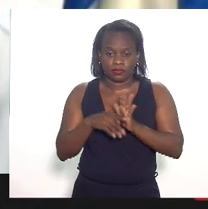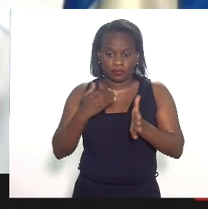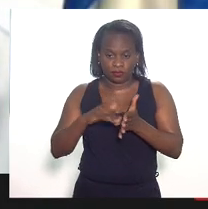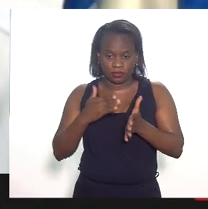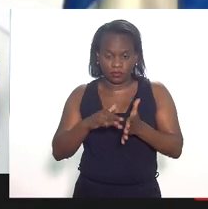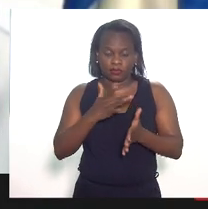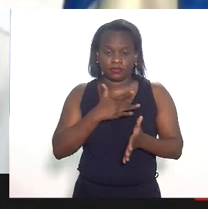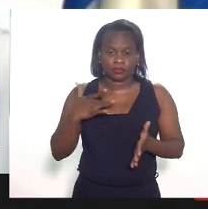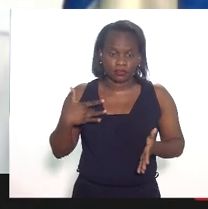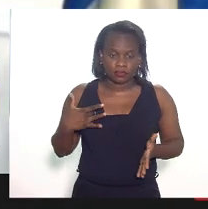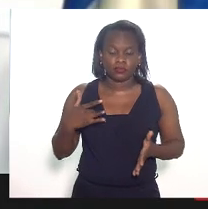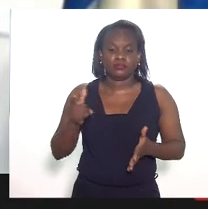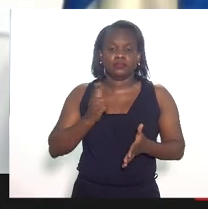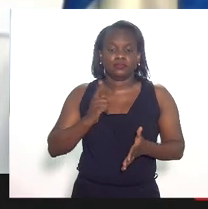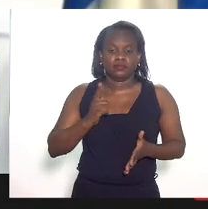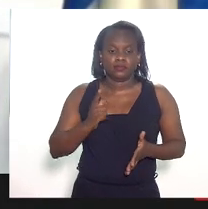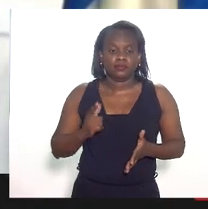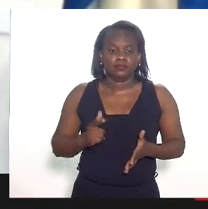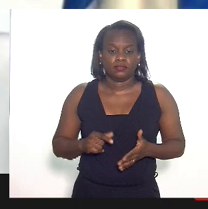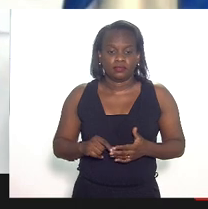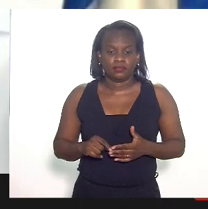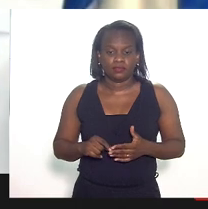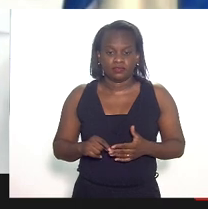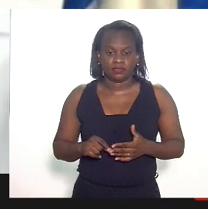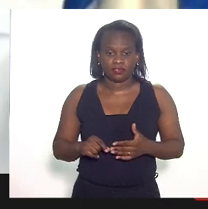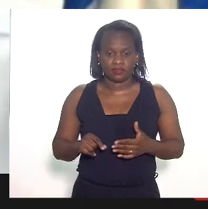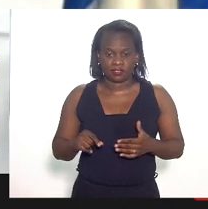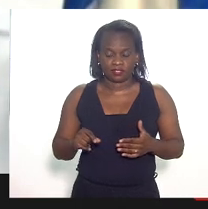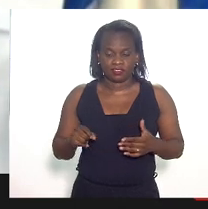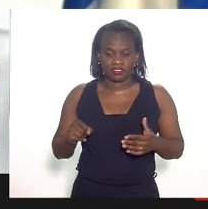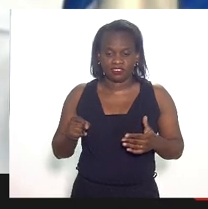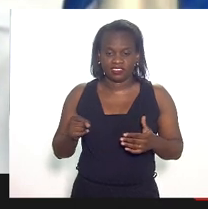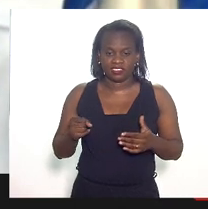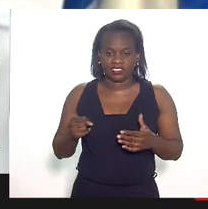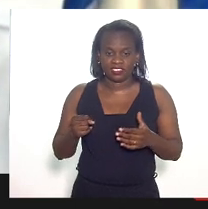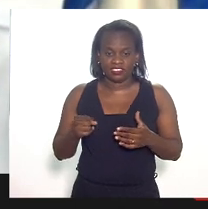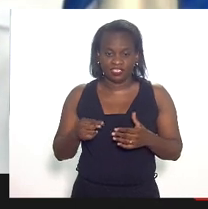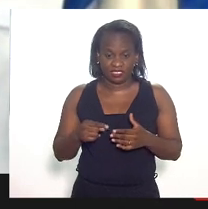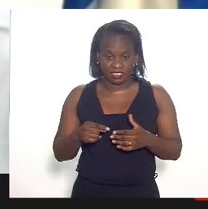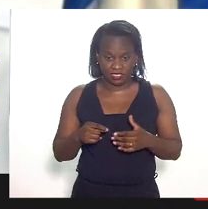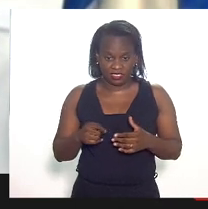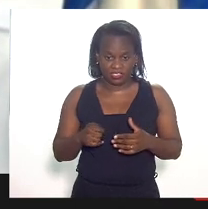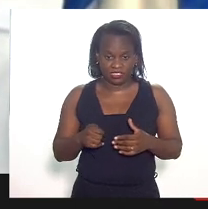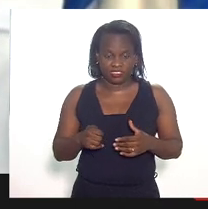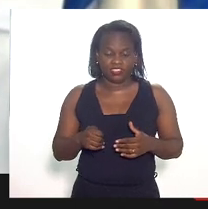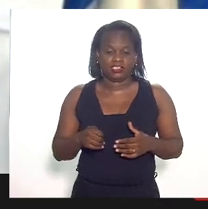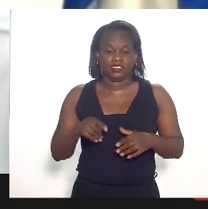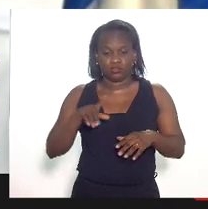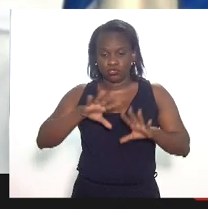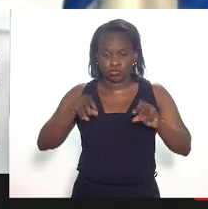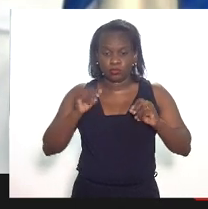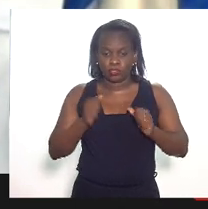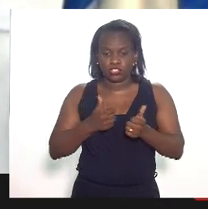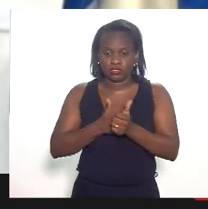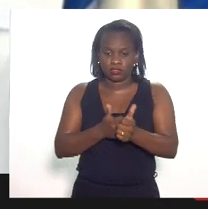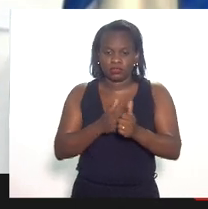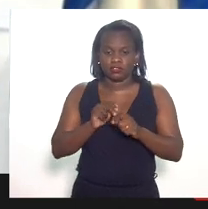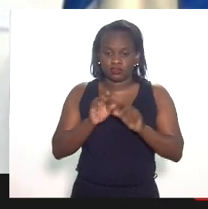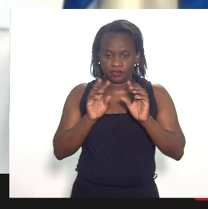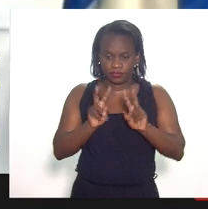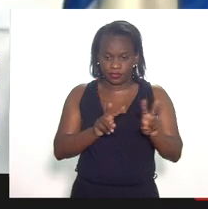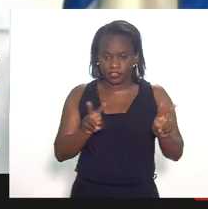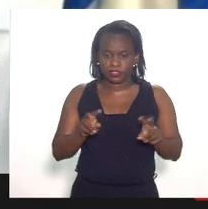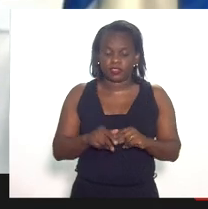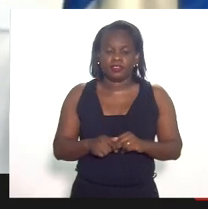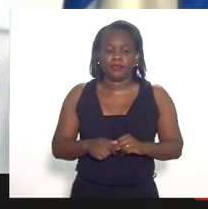Saúde, a gente tem o nosso censo hospitalar, onde todos podem acompanhar